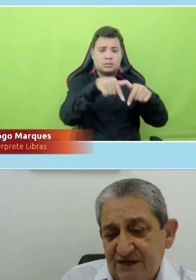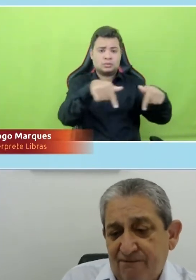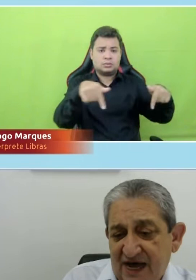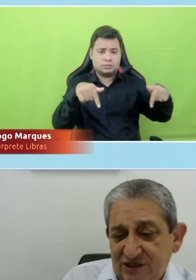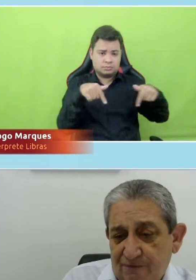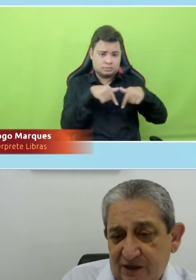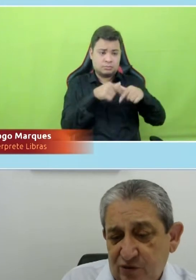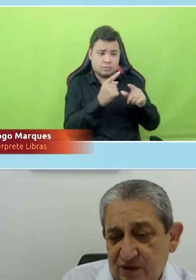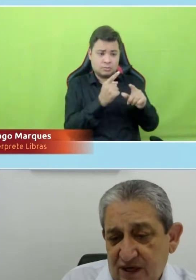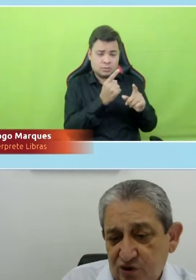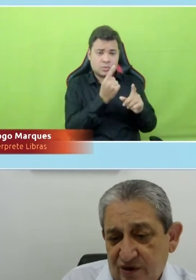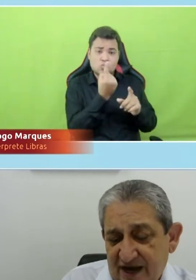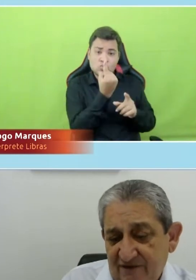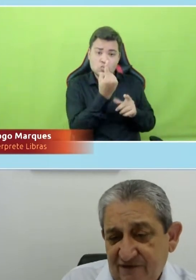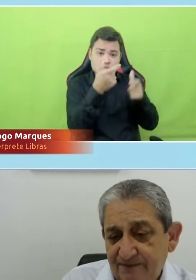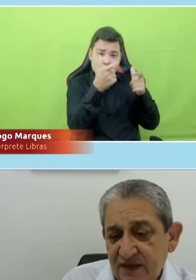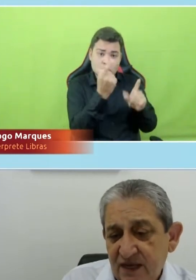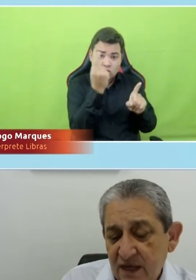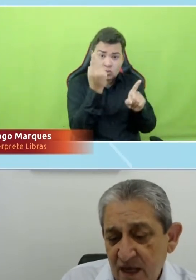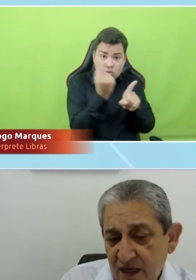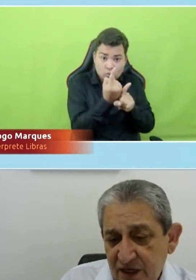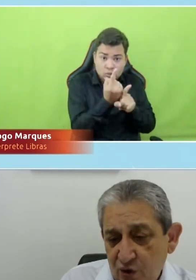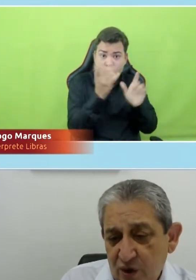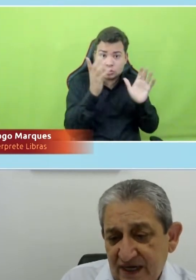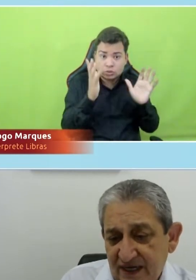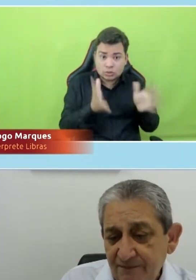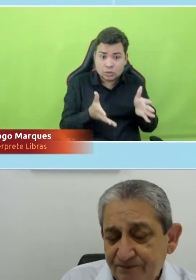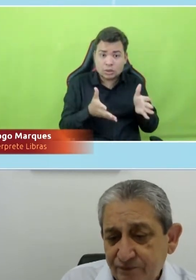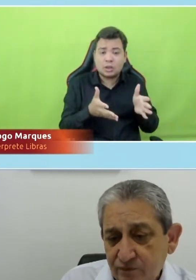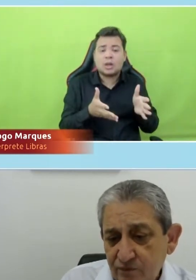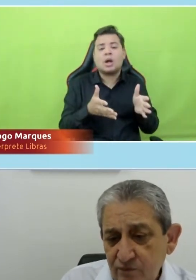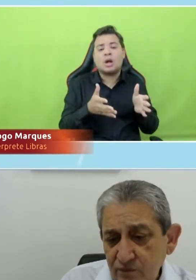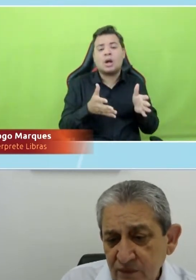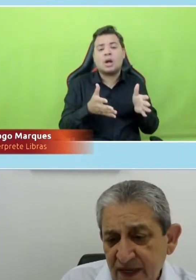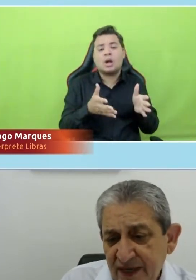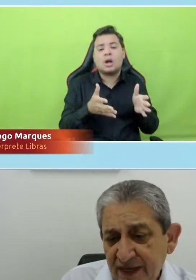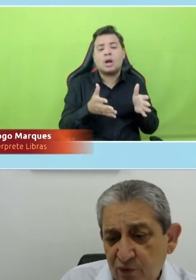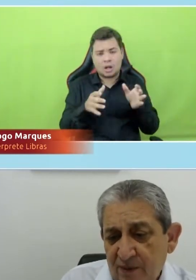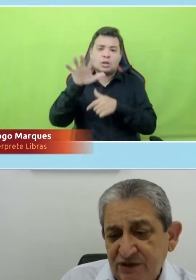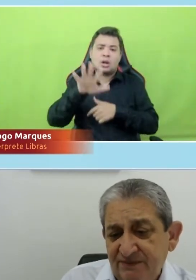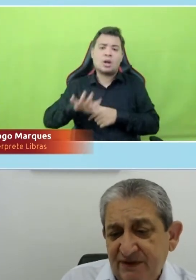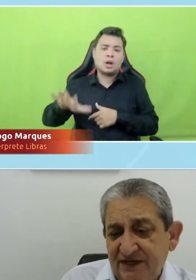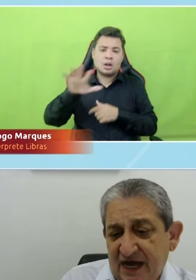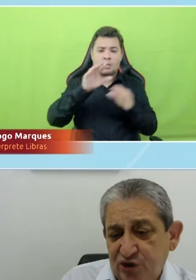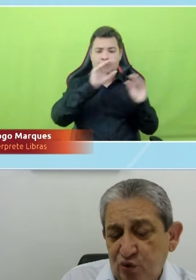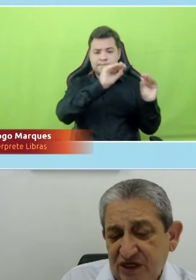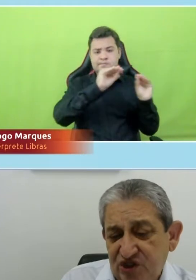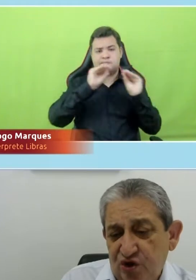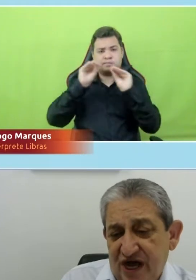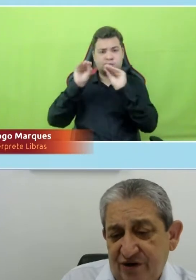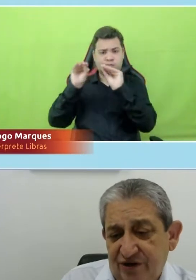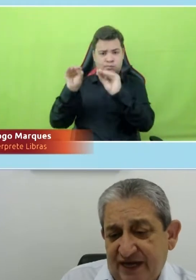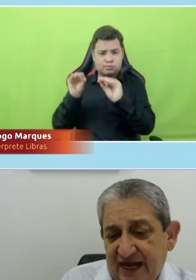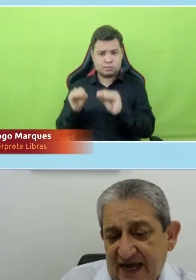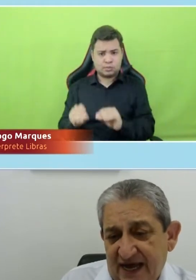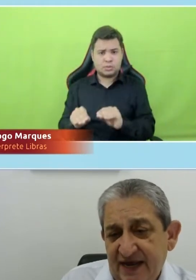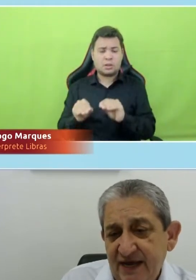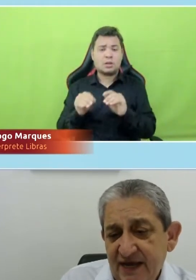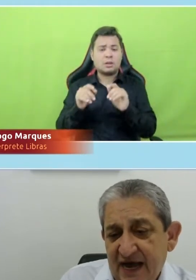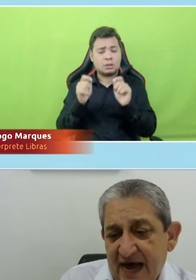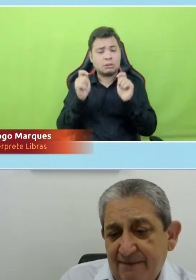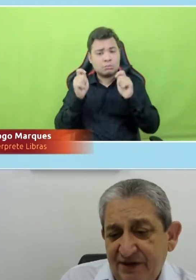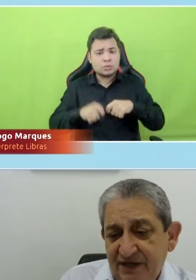nossa base operacional geográfica criou ali uma possibilidade do questionário daquela